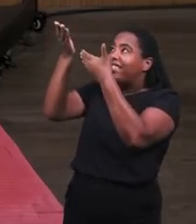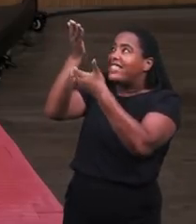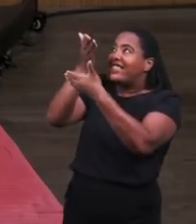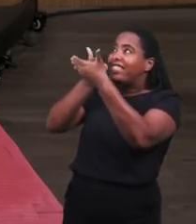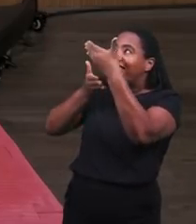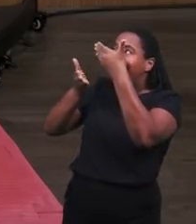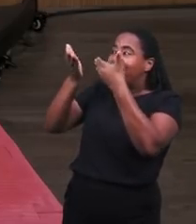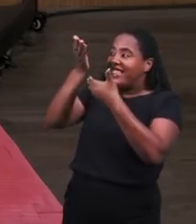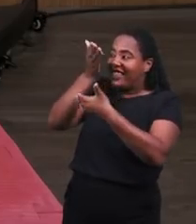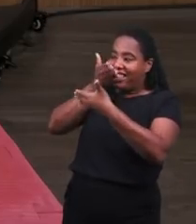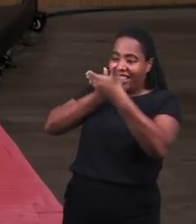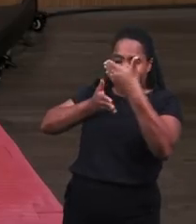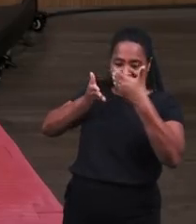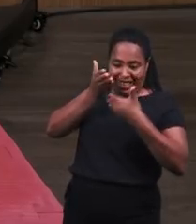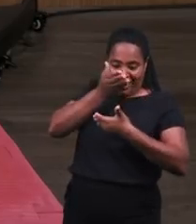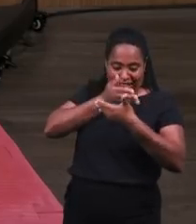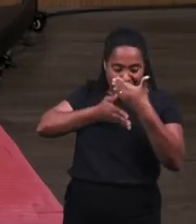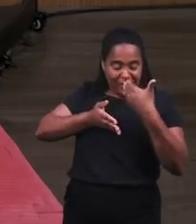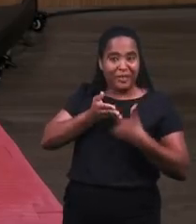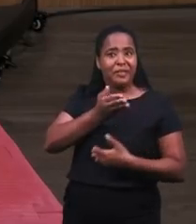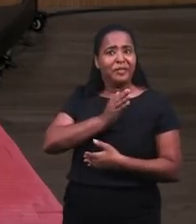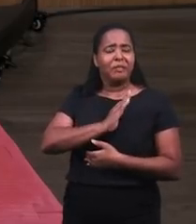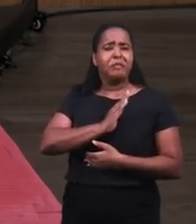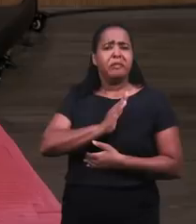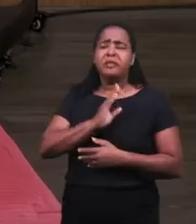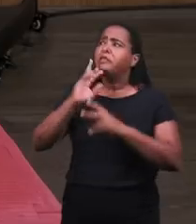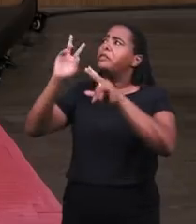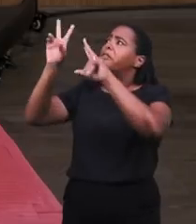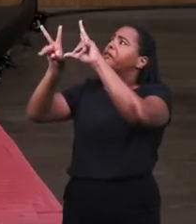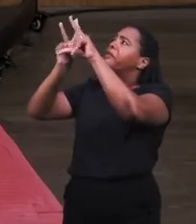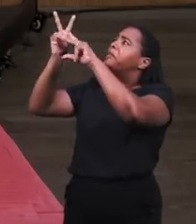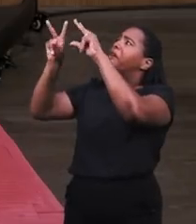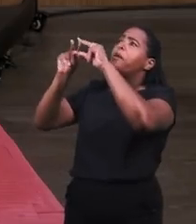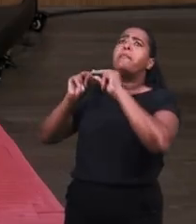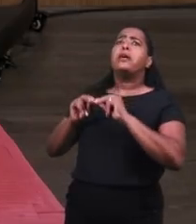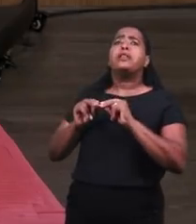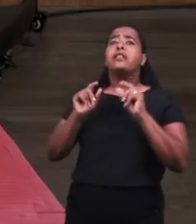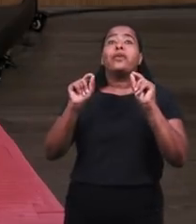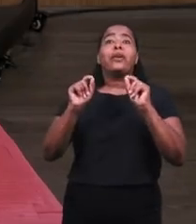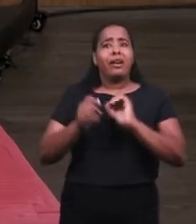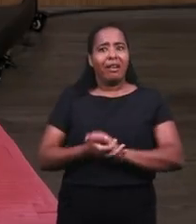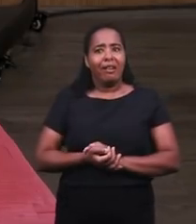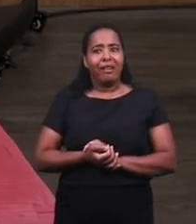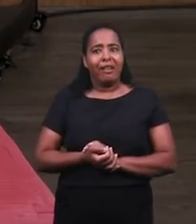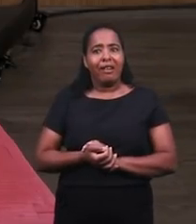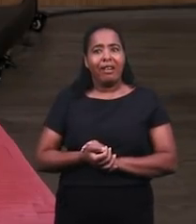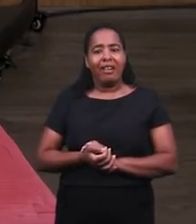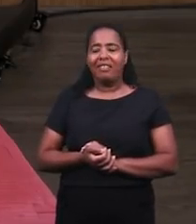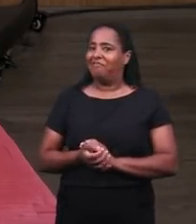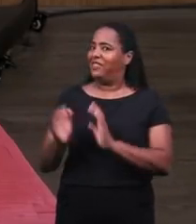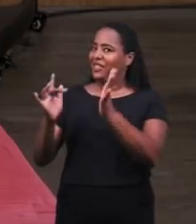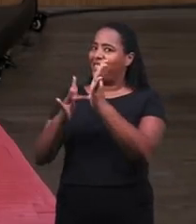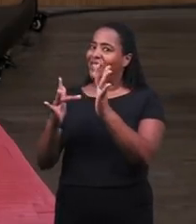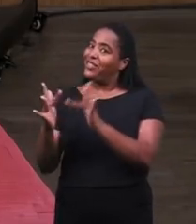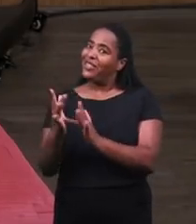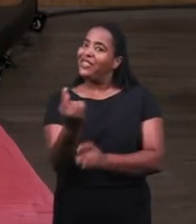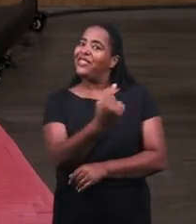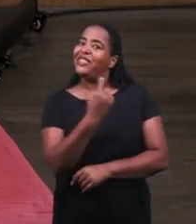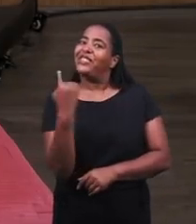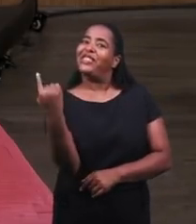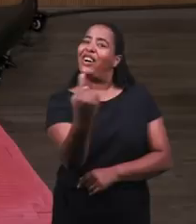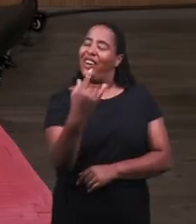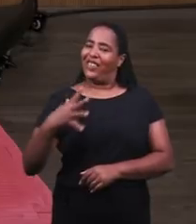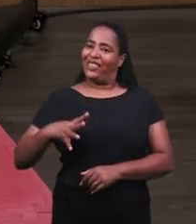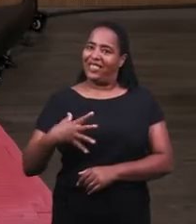céu para nós, ele veio do céu para nós. E quem é este presente aqui que Deus nos deu? É Jesus, o nosso